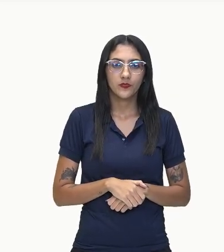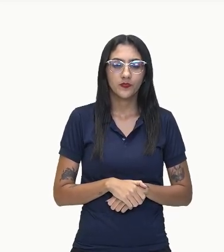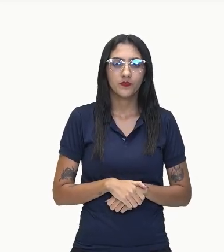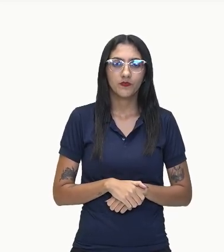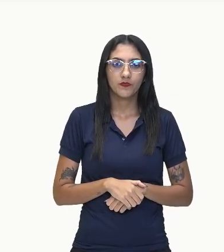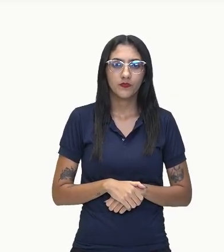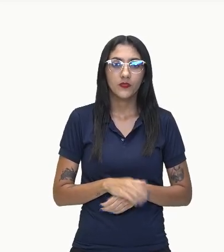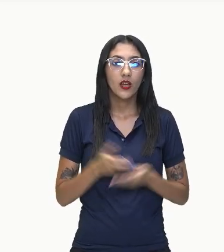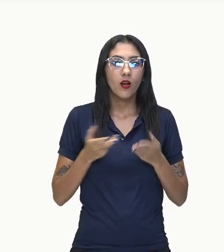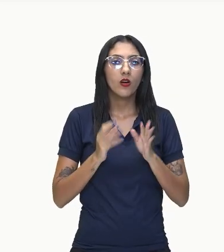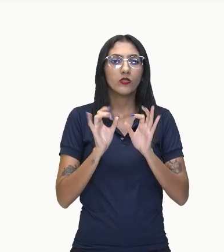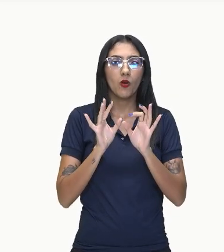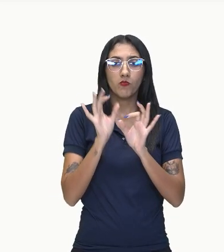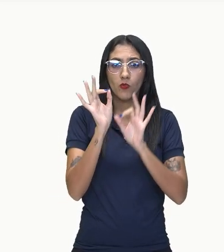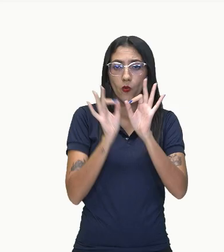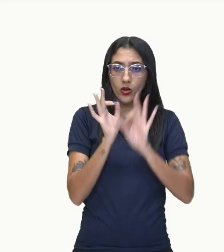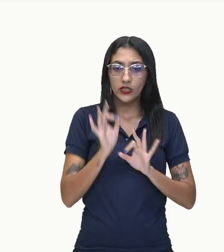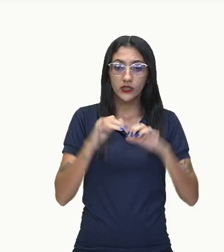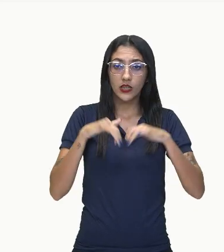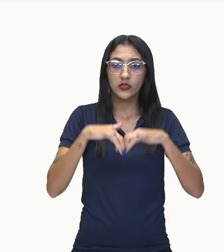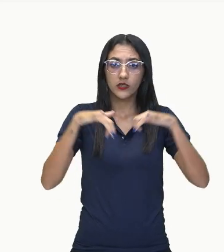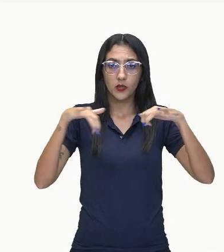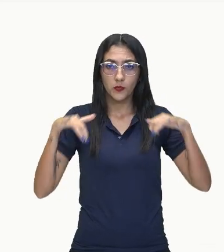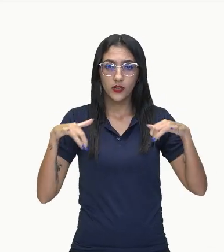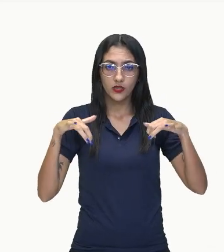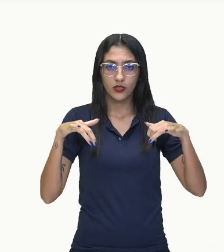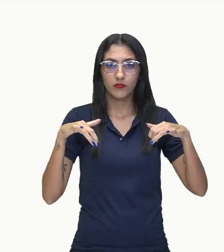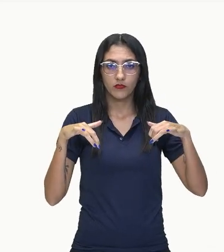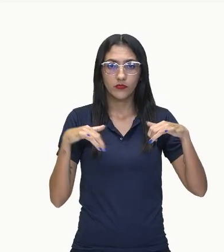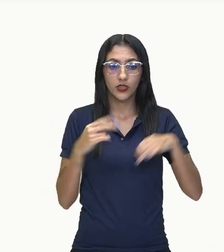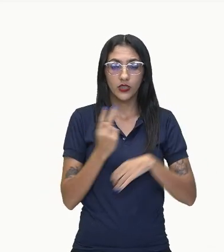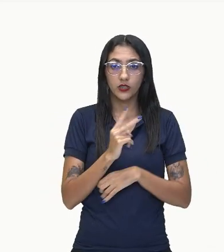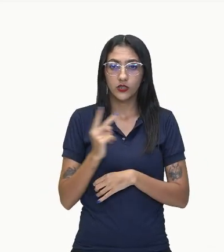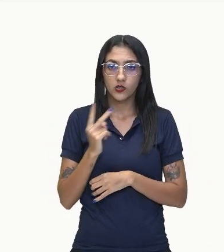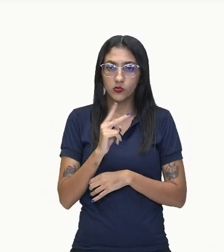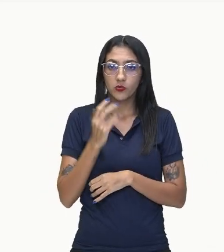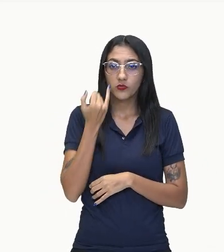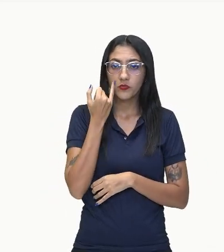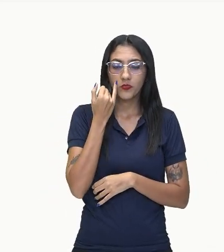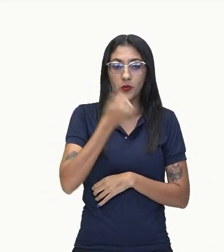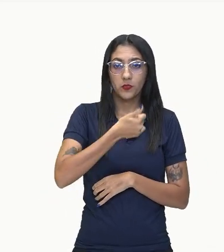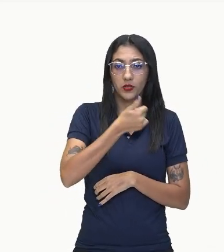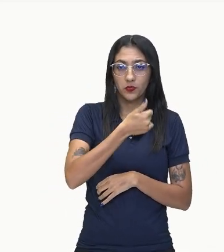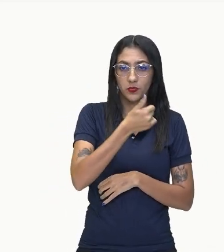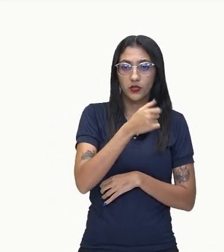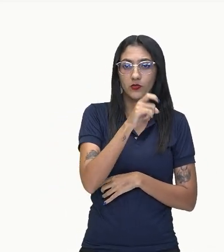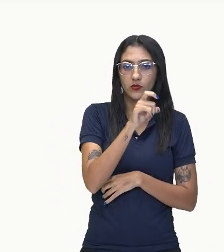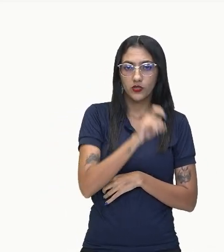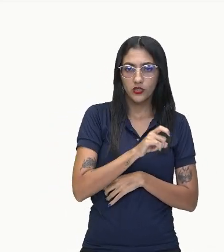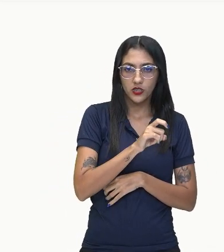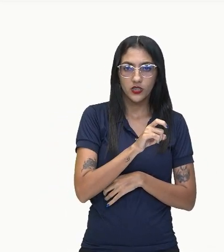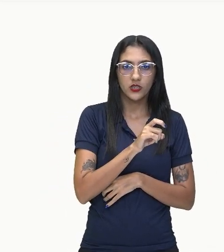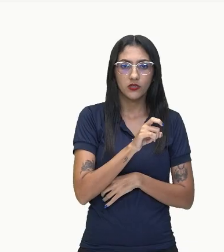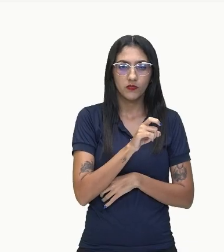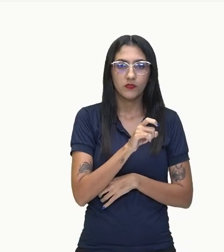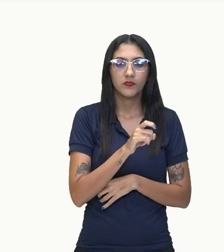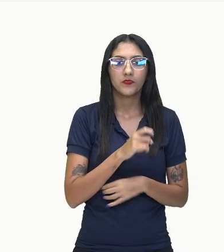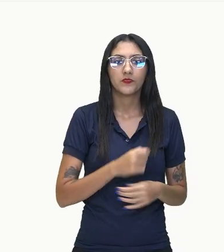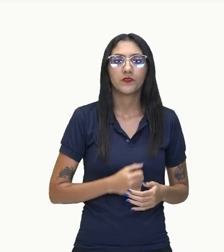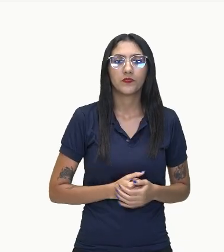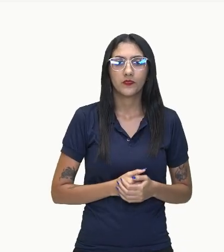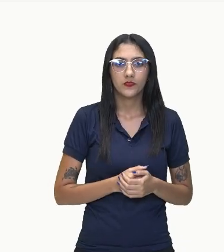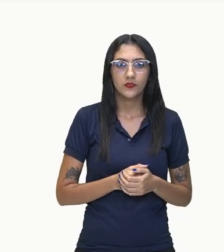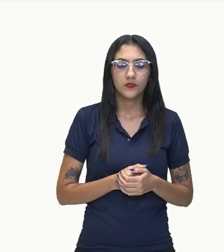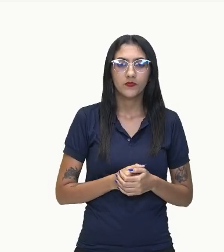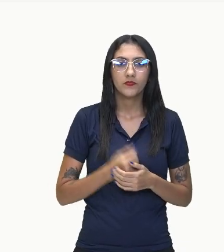2. E agora a gente vai separar os dois. O primeiro x, o primeiro zero, vai ser 4 mais 2 sobre